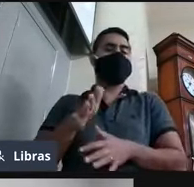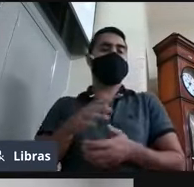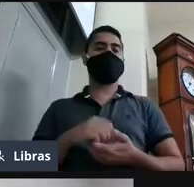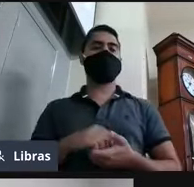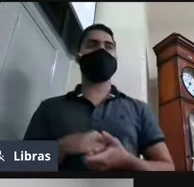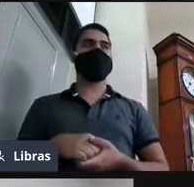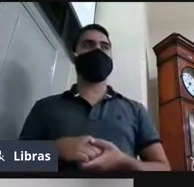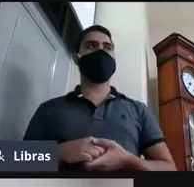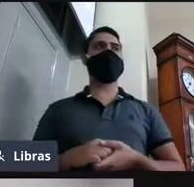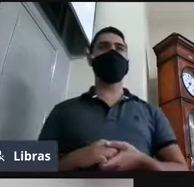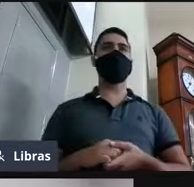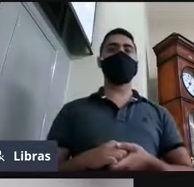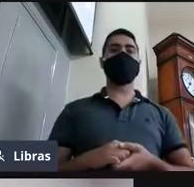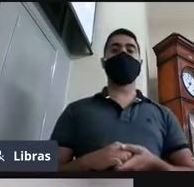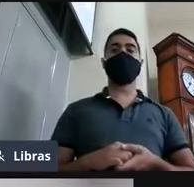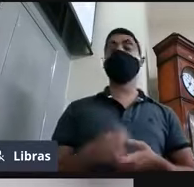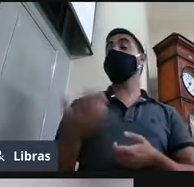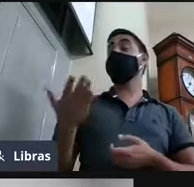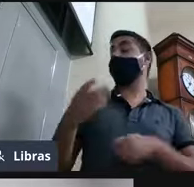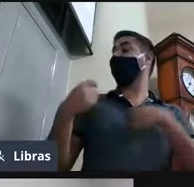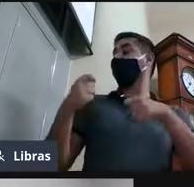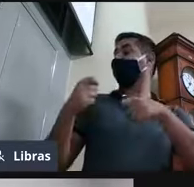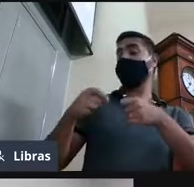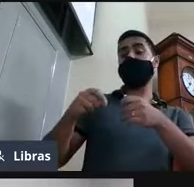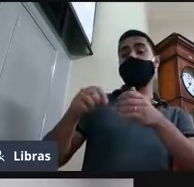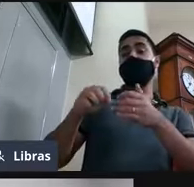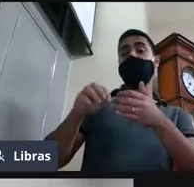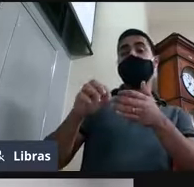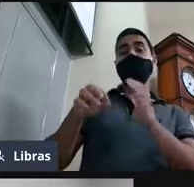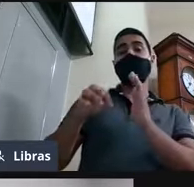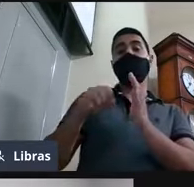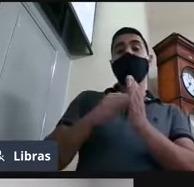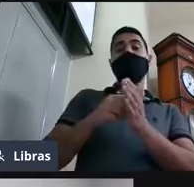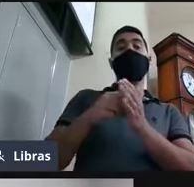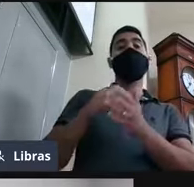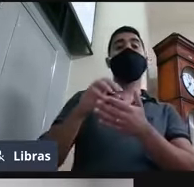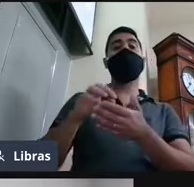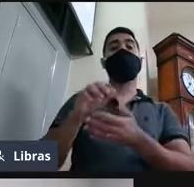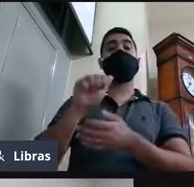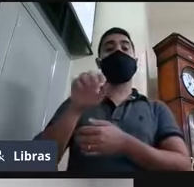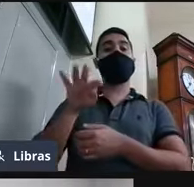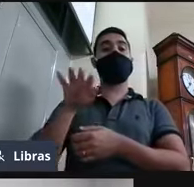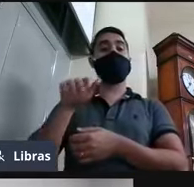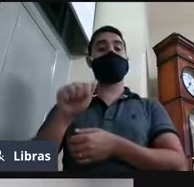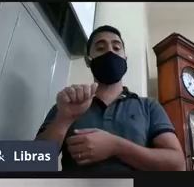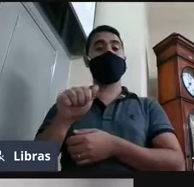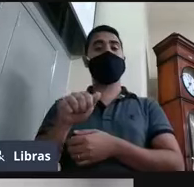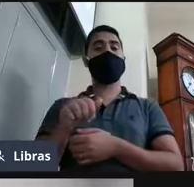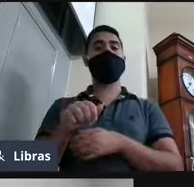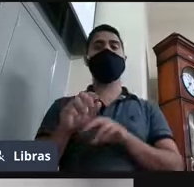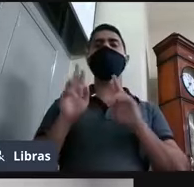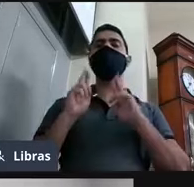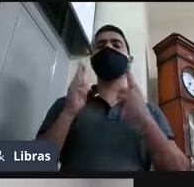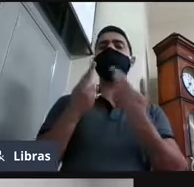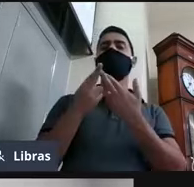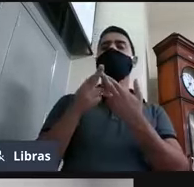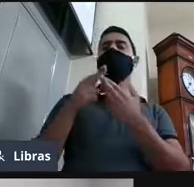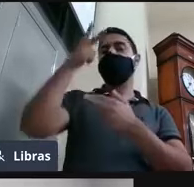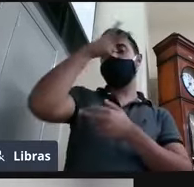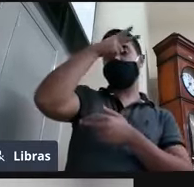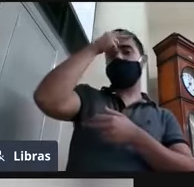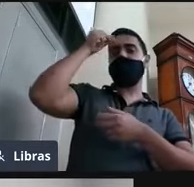Eu quero que se faça presente, registrada a presença na sessão do